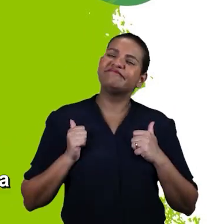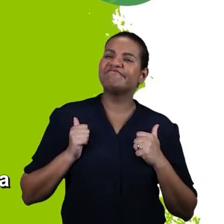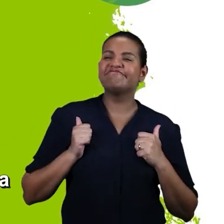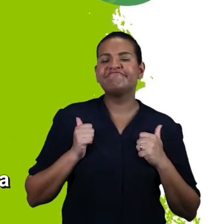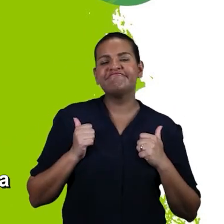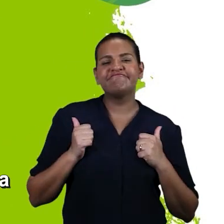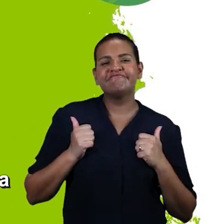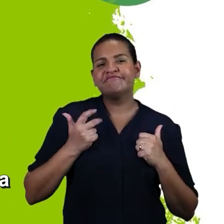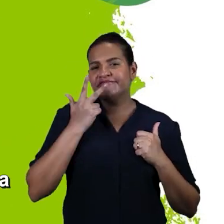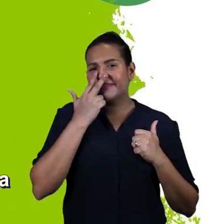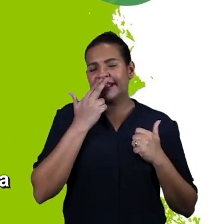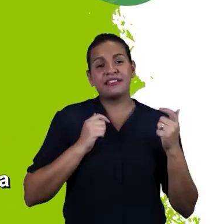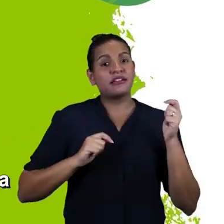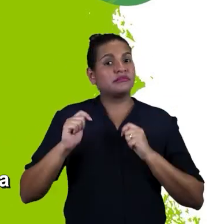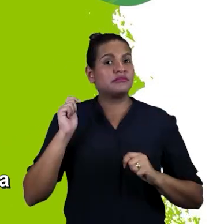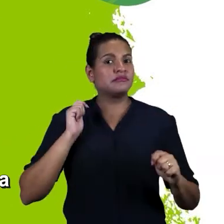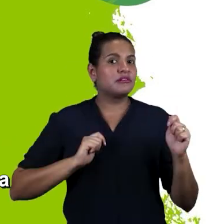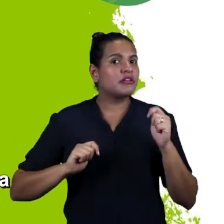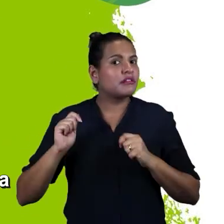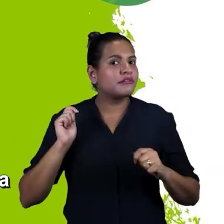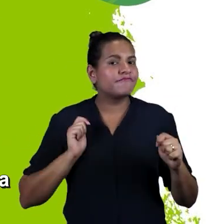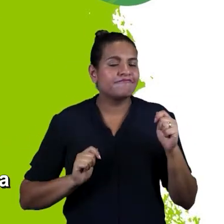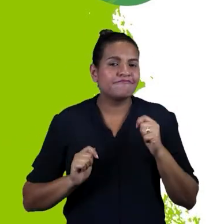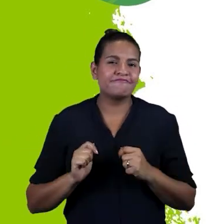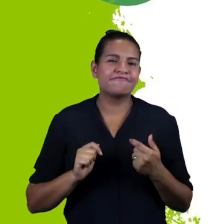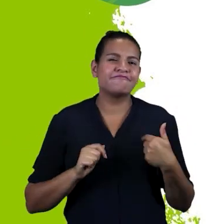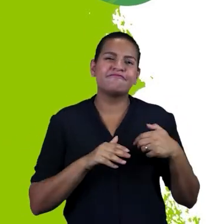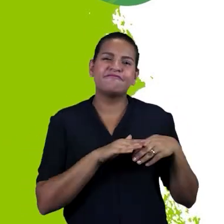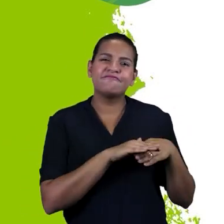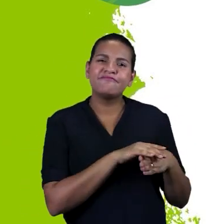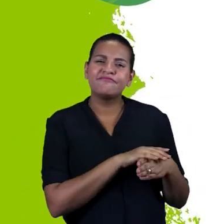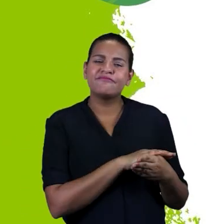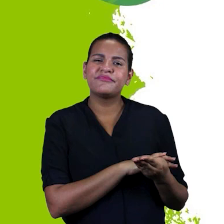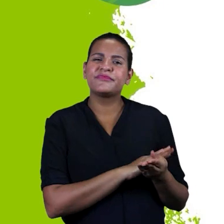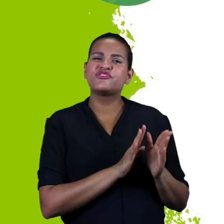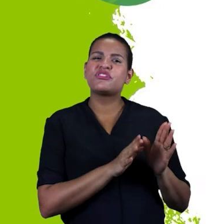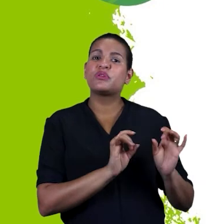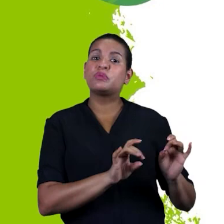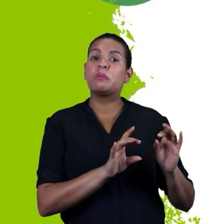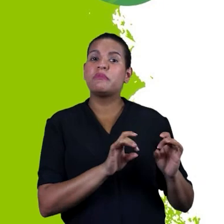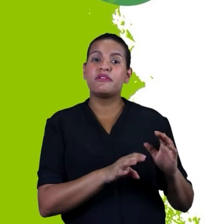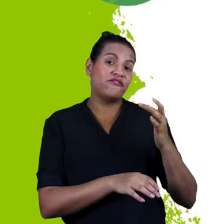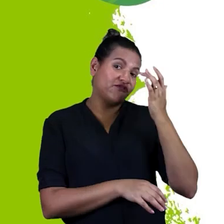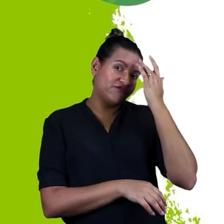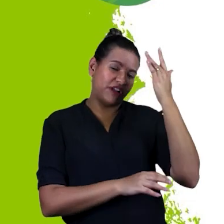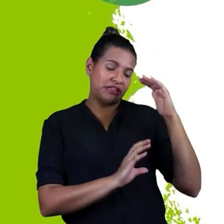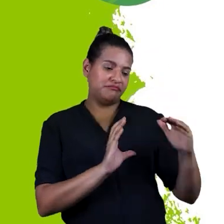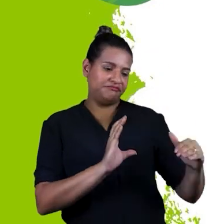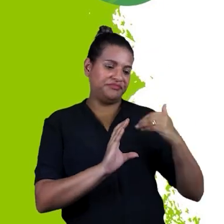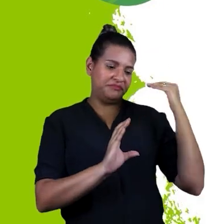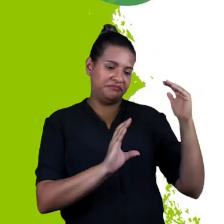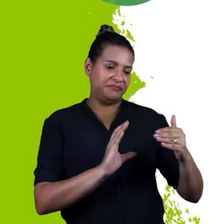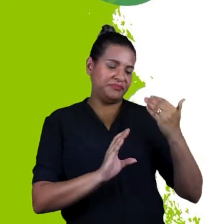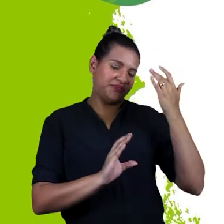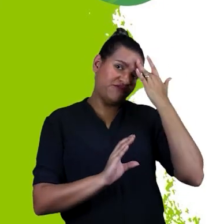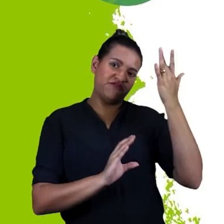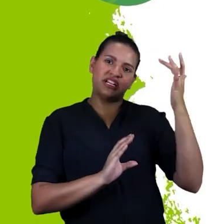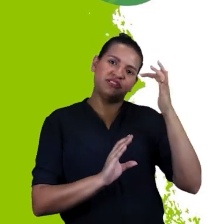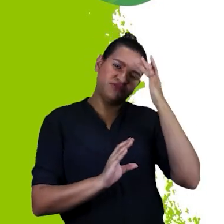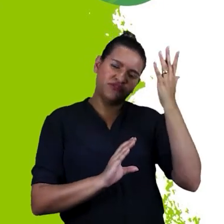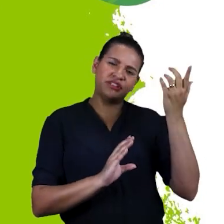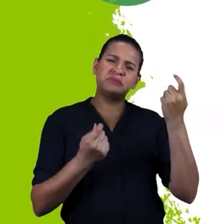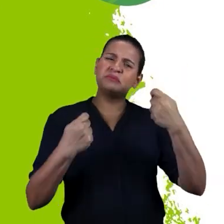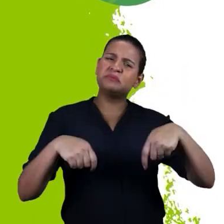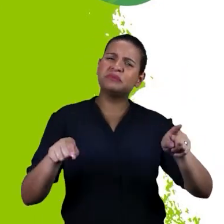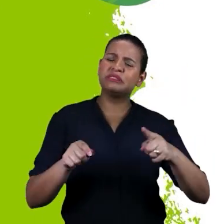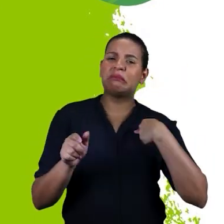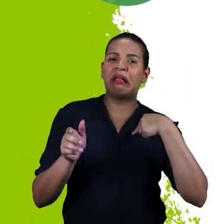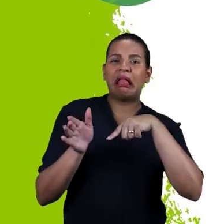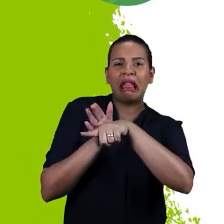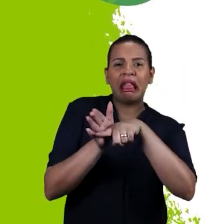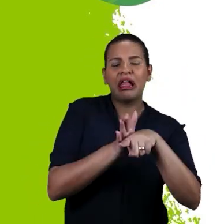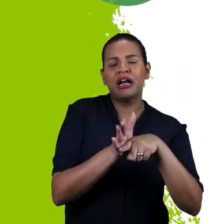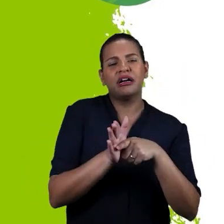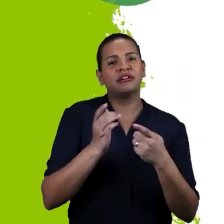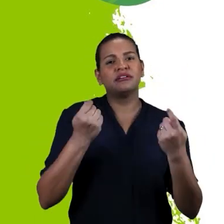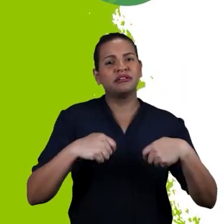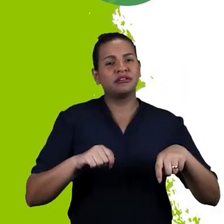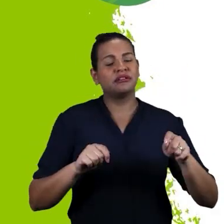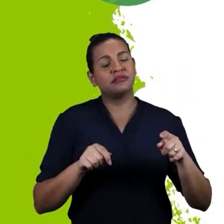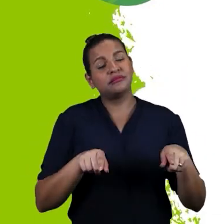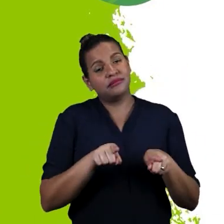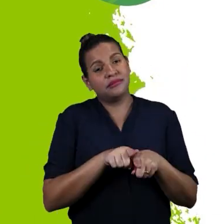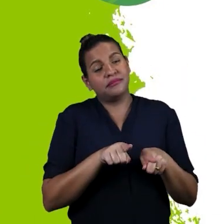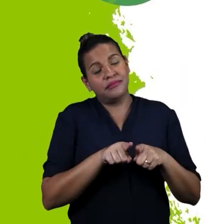a comodidade também gera um pouco de ansiedade, né? Porque você se acostumado com tudo automático. Então, isso